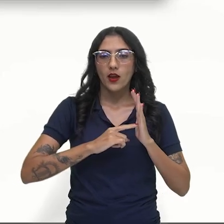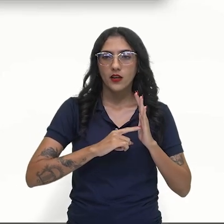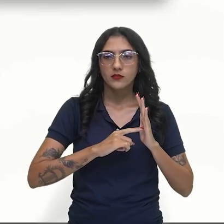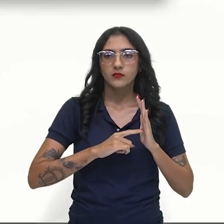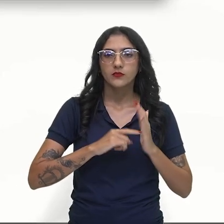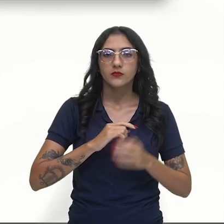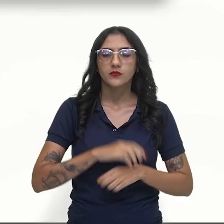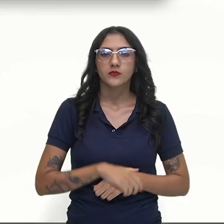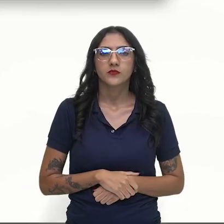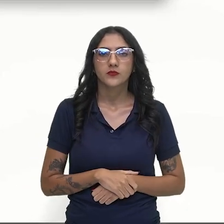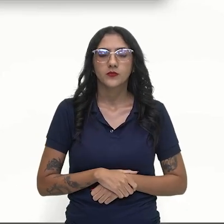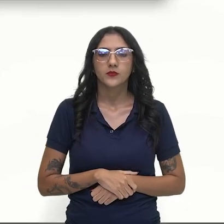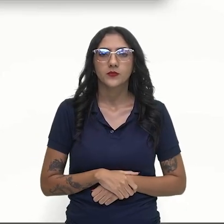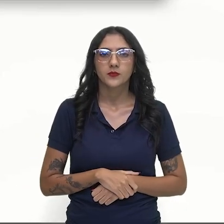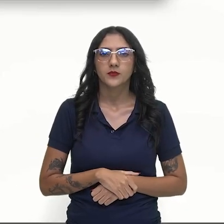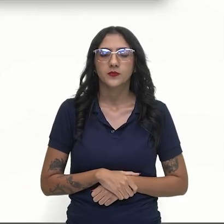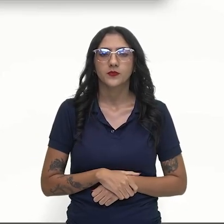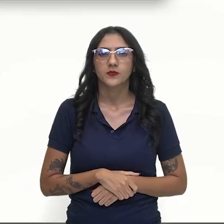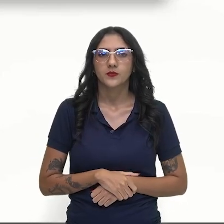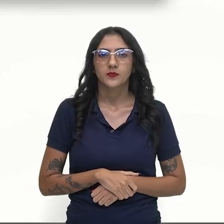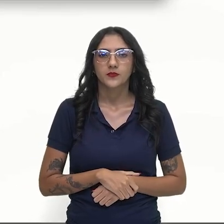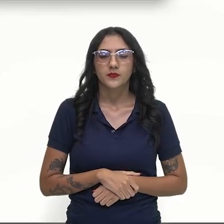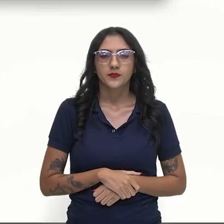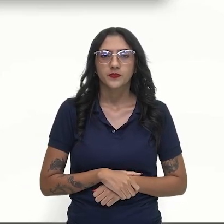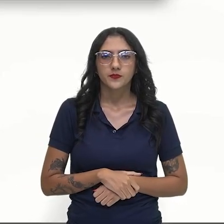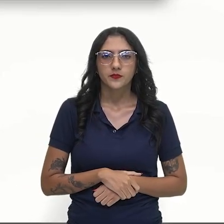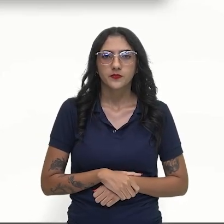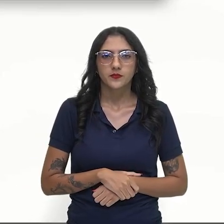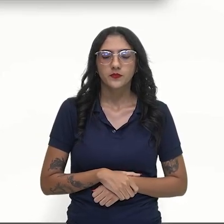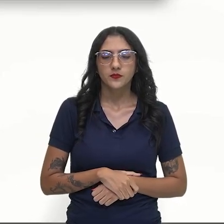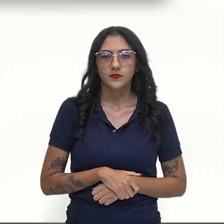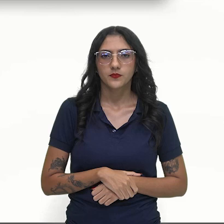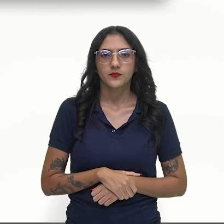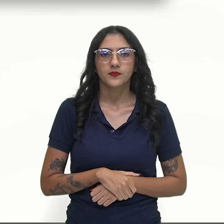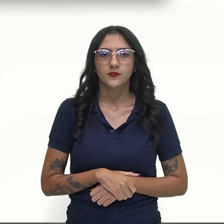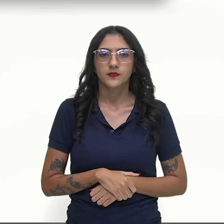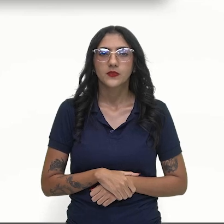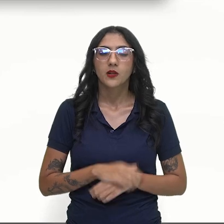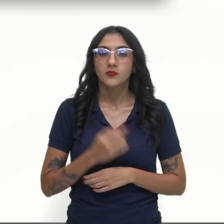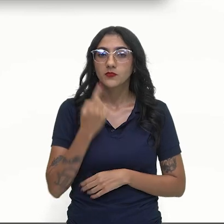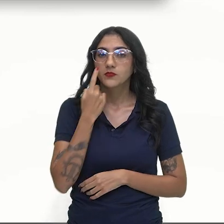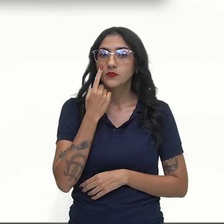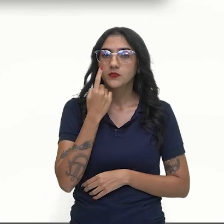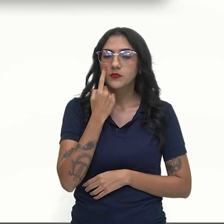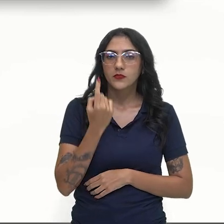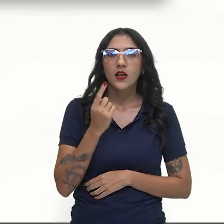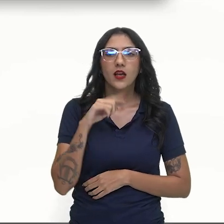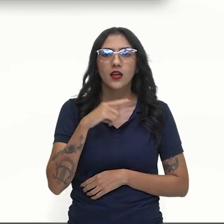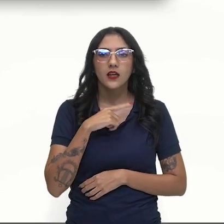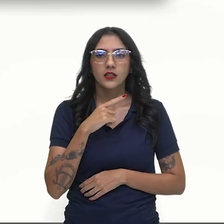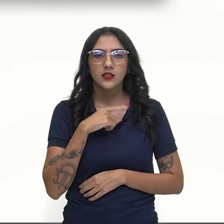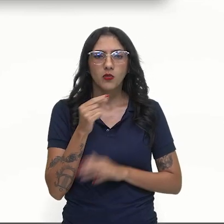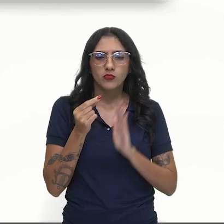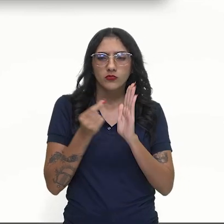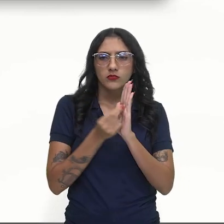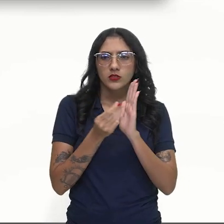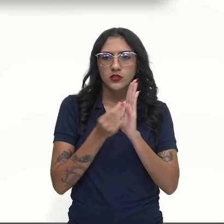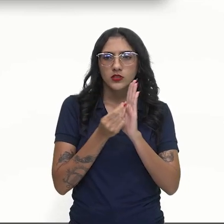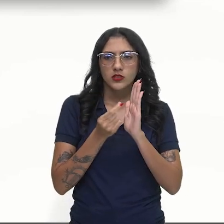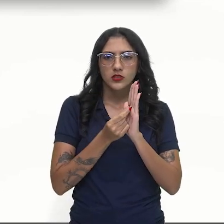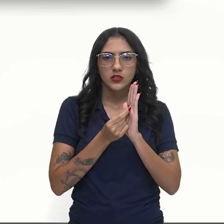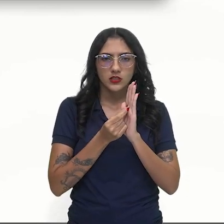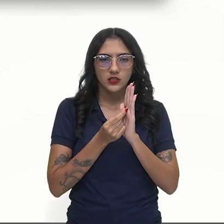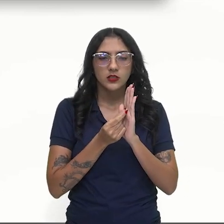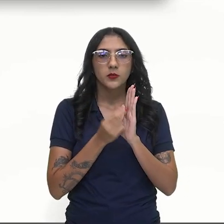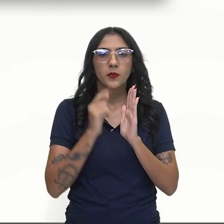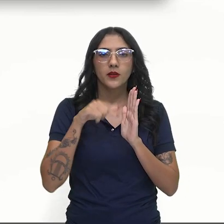gerador. Vejam aí que, apesar da resistência ser um dispositivo que